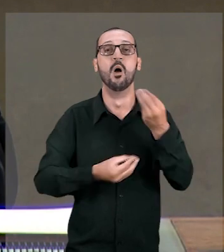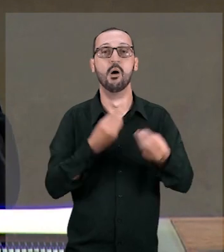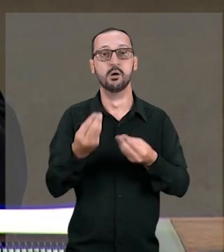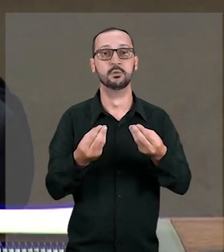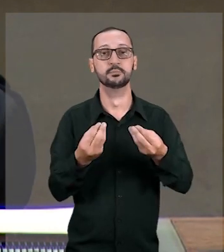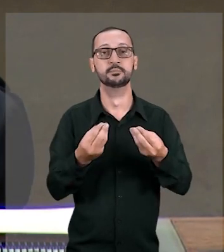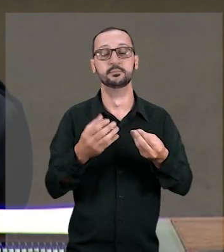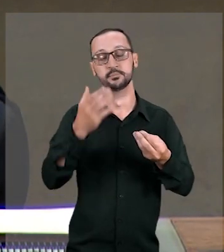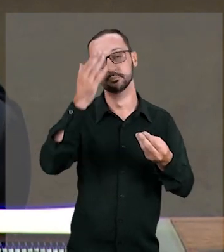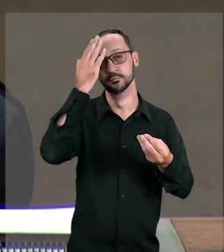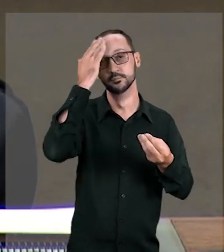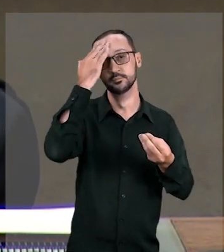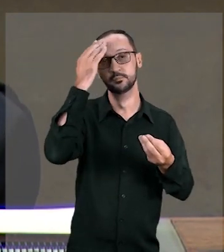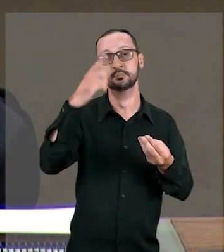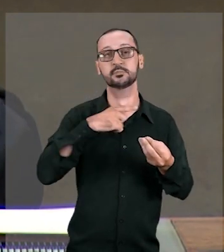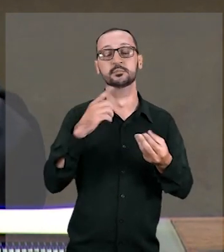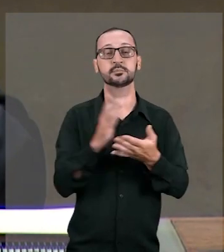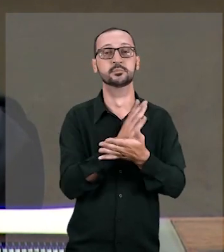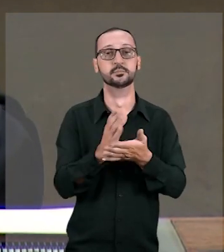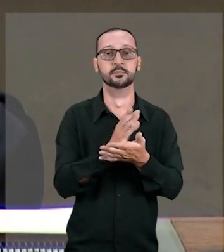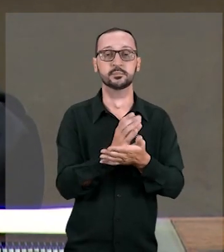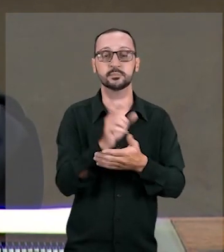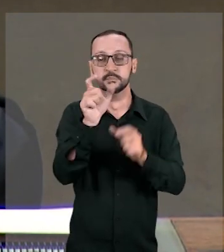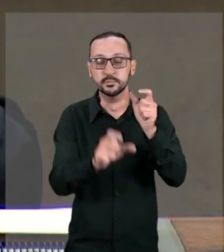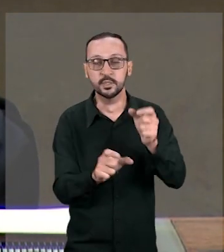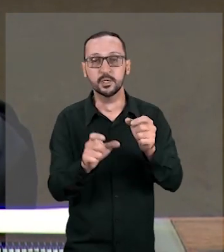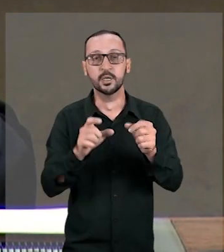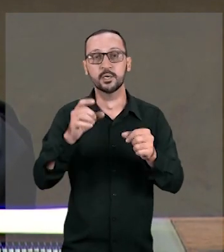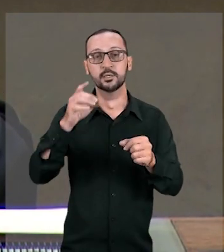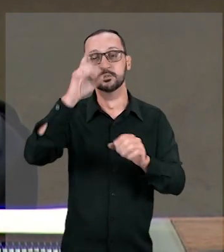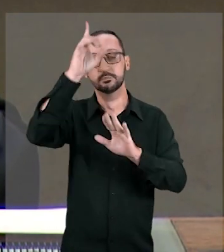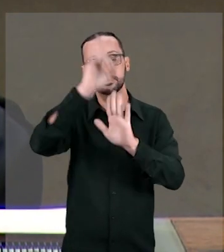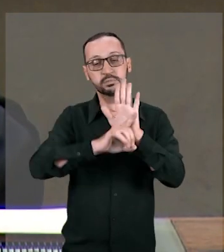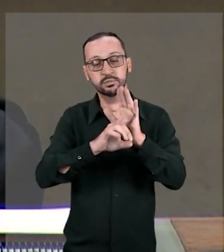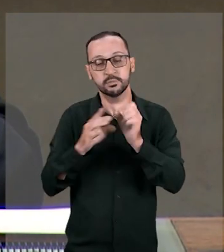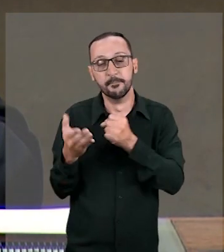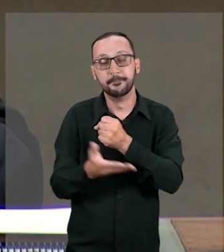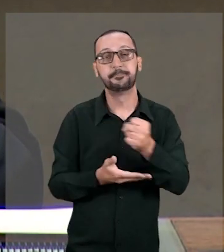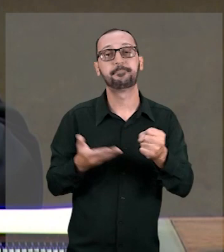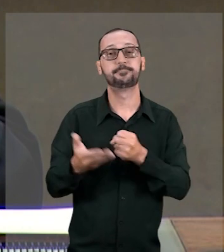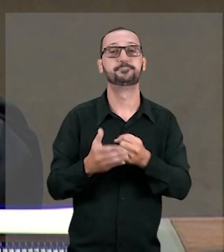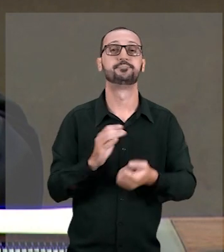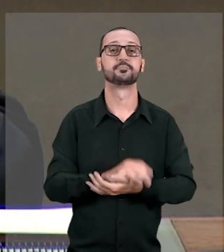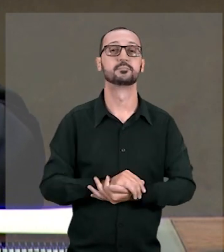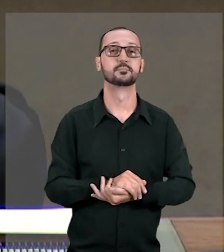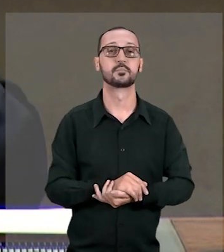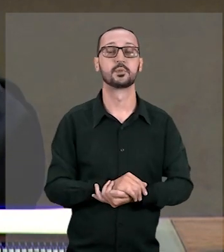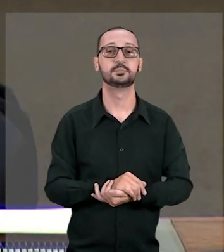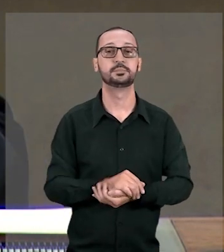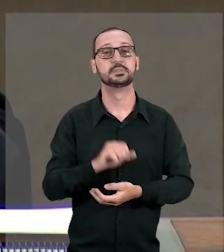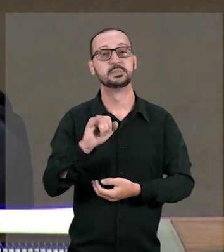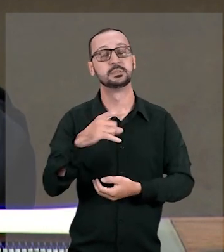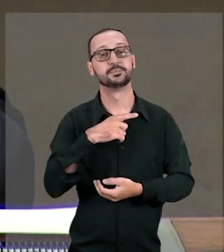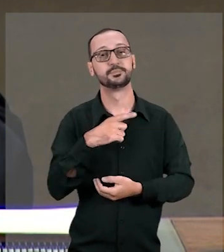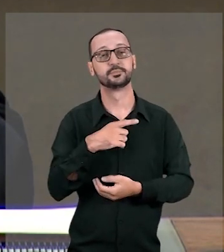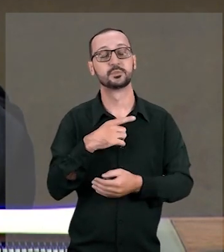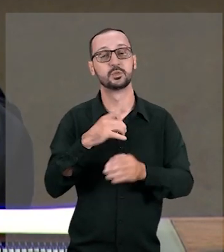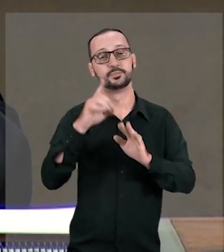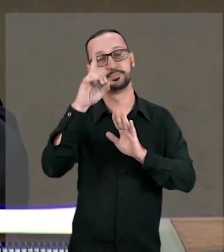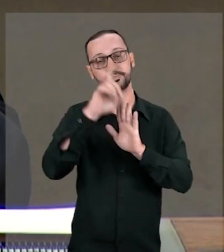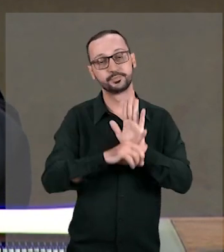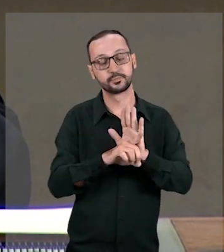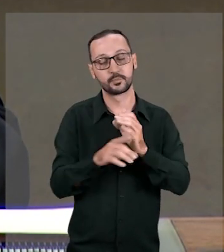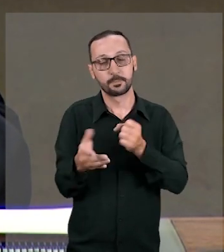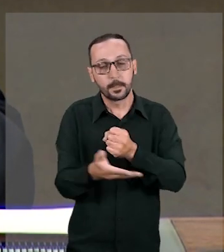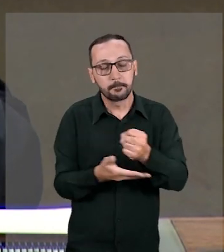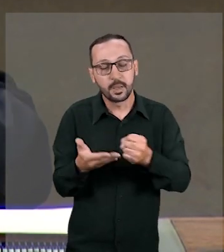saber se existe algum direito fundamental em jogo. Se existir um direito